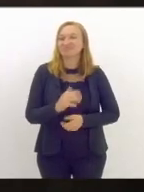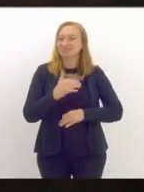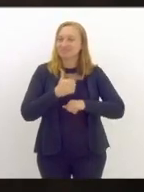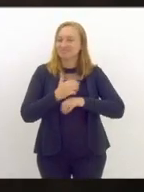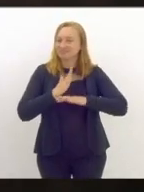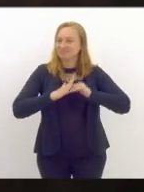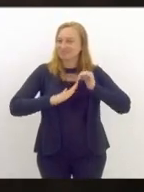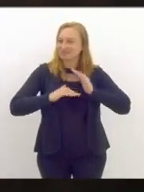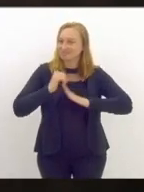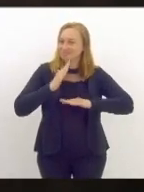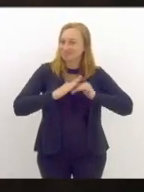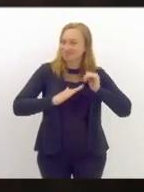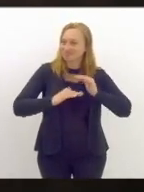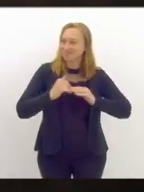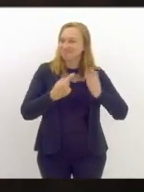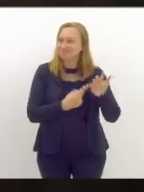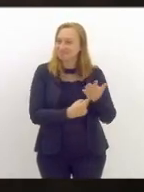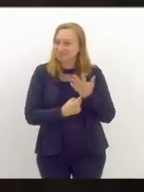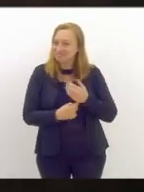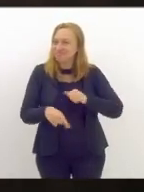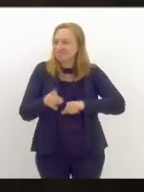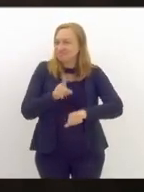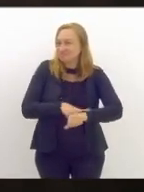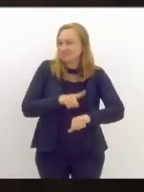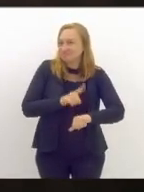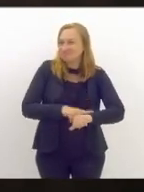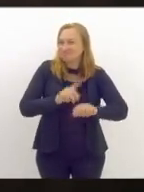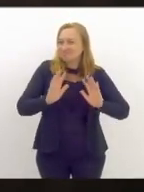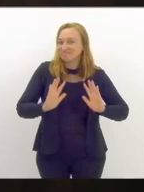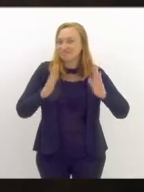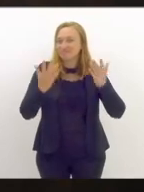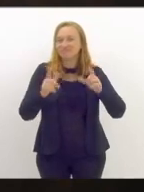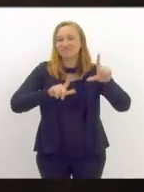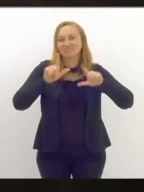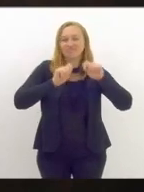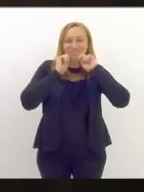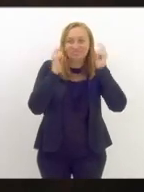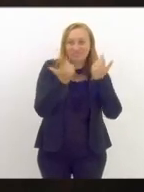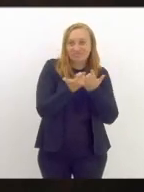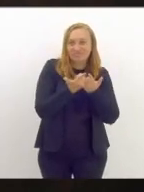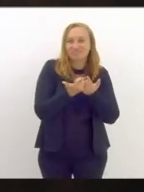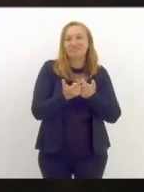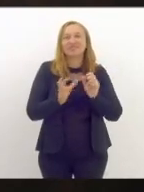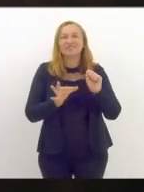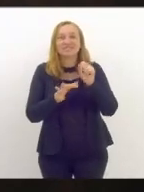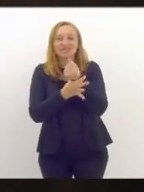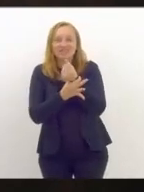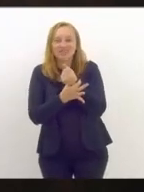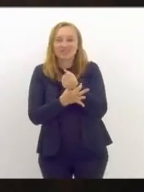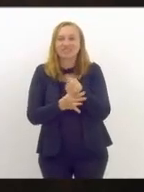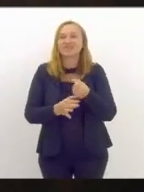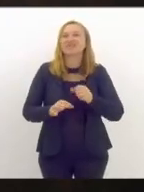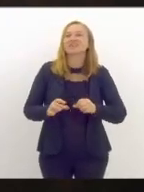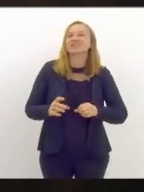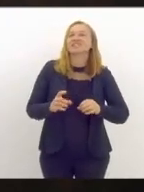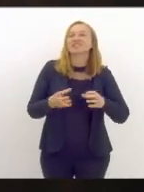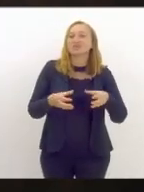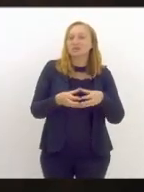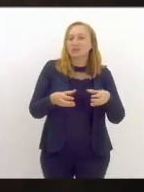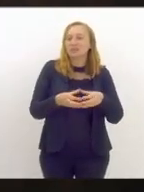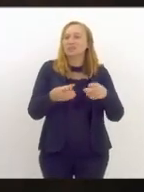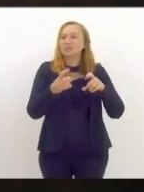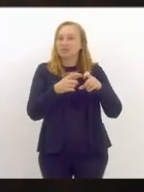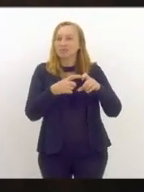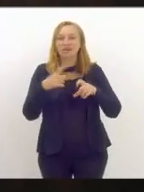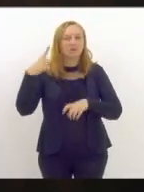que contribuíram para esse evento, a TV Alerge, Cerimonial, Segurança, Departamento Médico, Departamento de